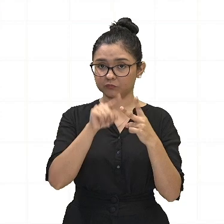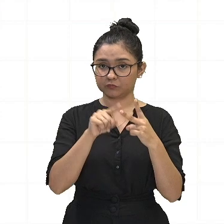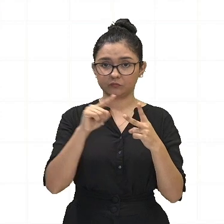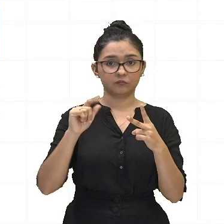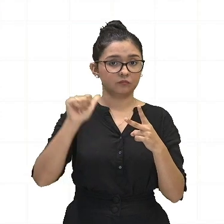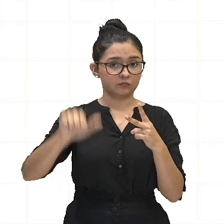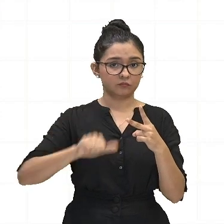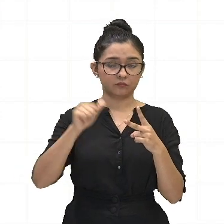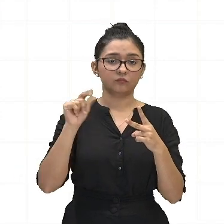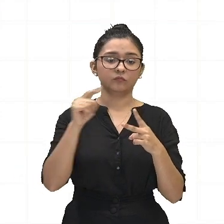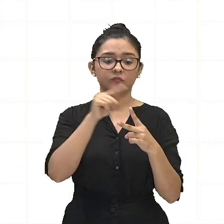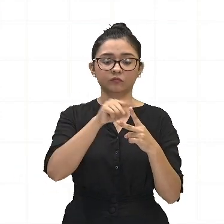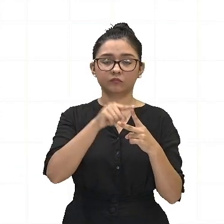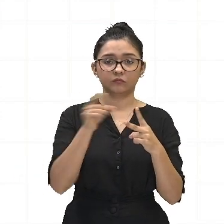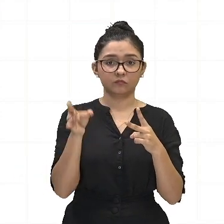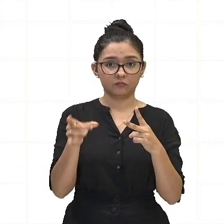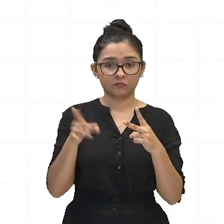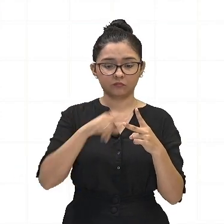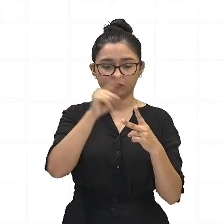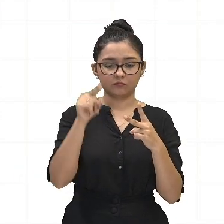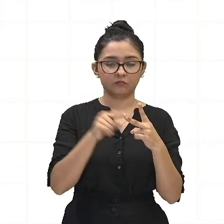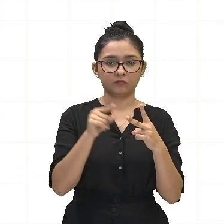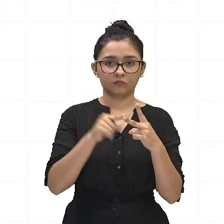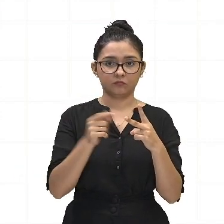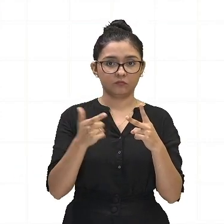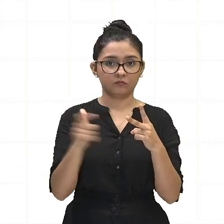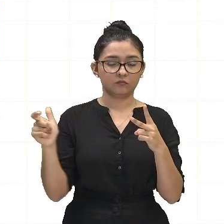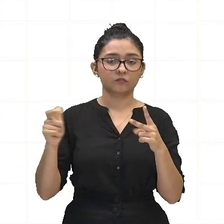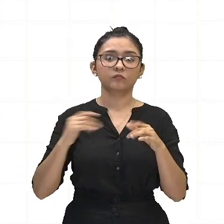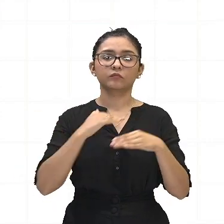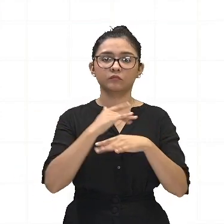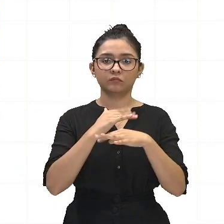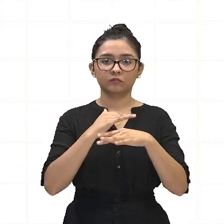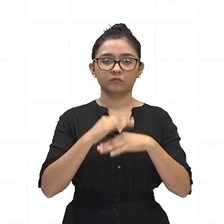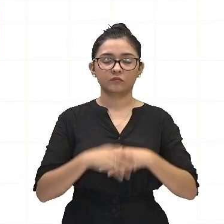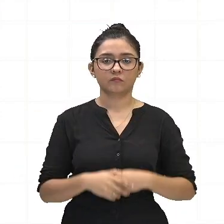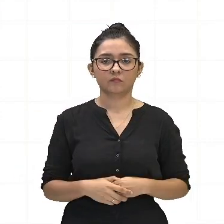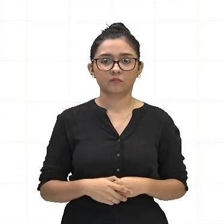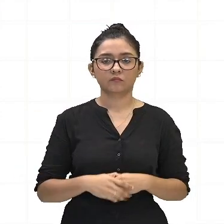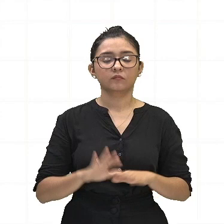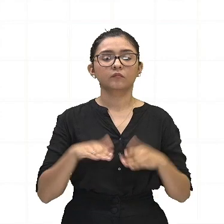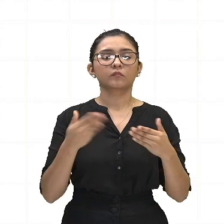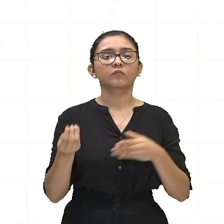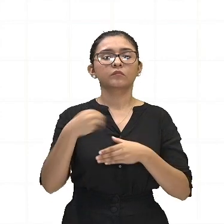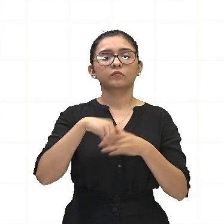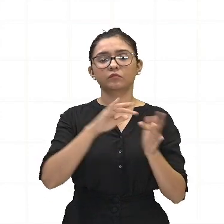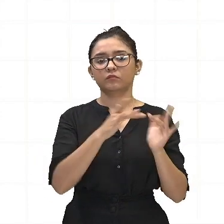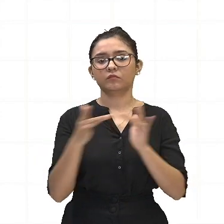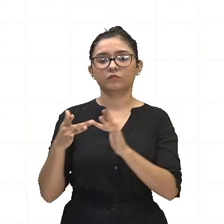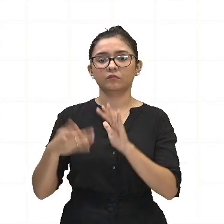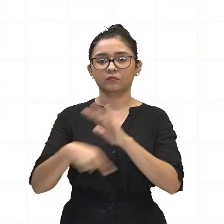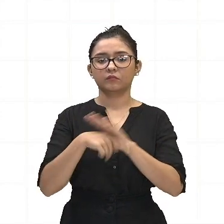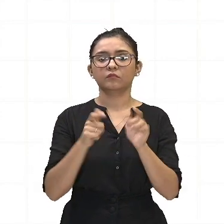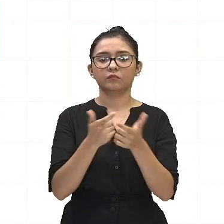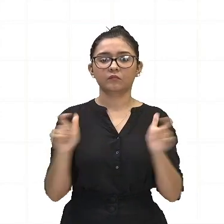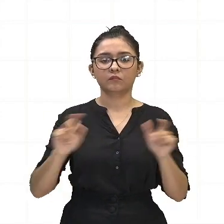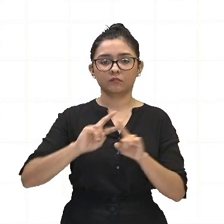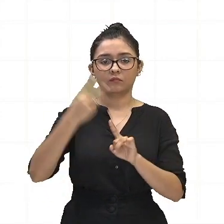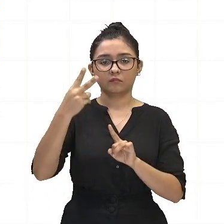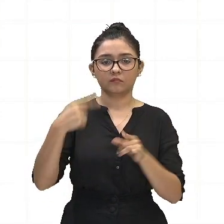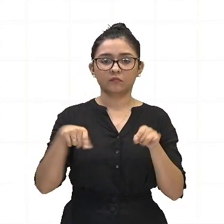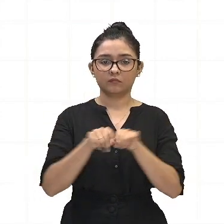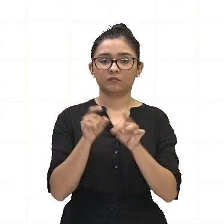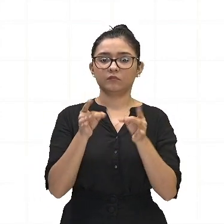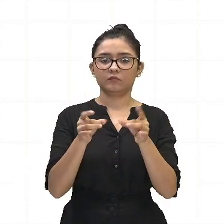transformações, o aumento do comércio e o crescimento urbano. Dentro desse contexto de aumento do comércio e